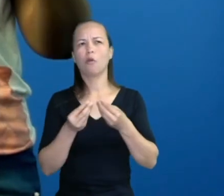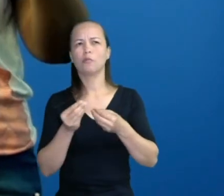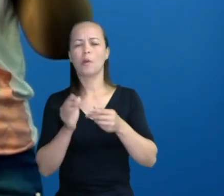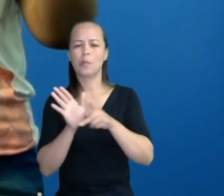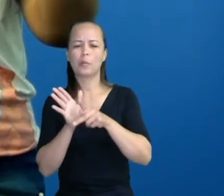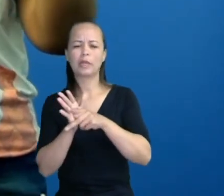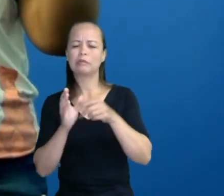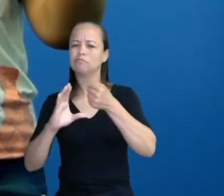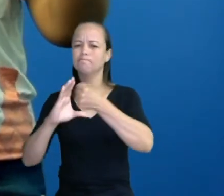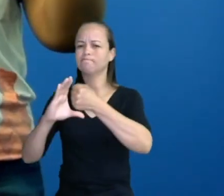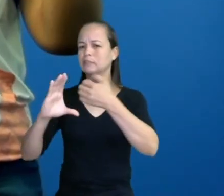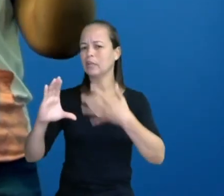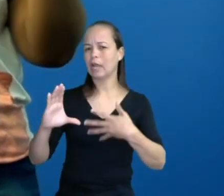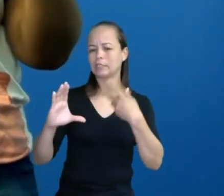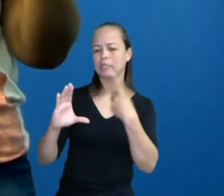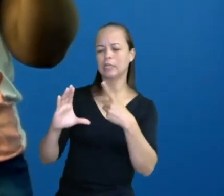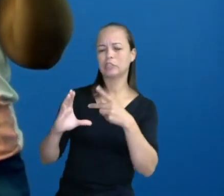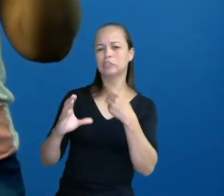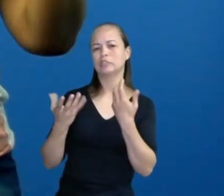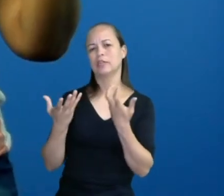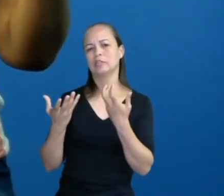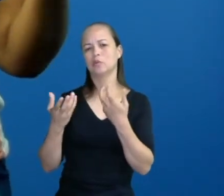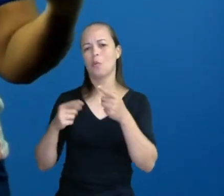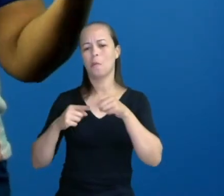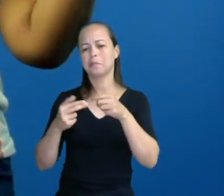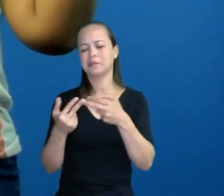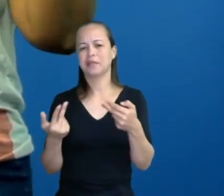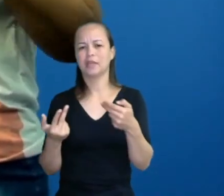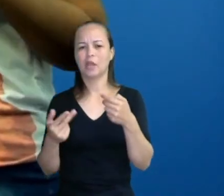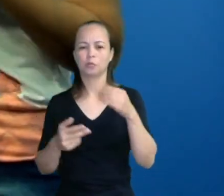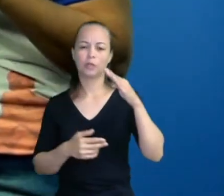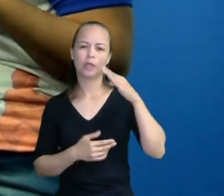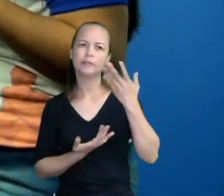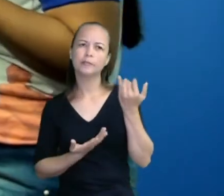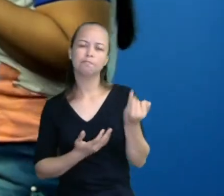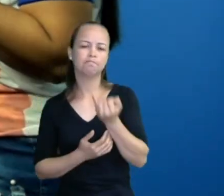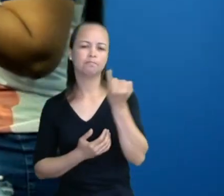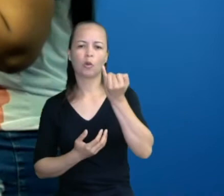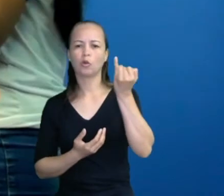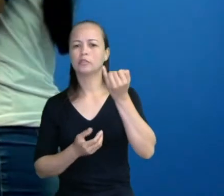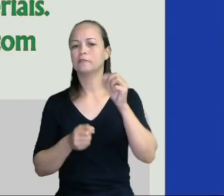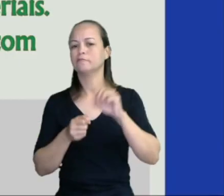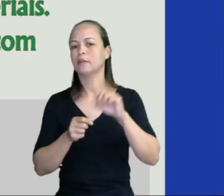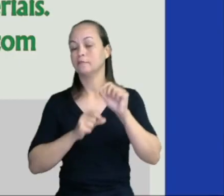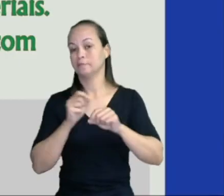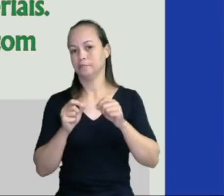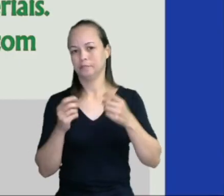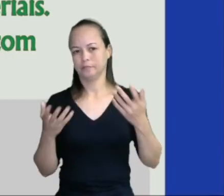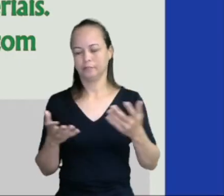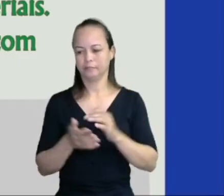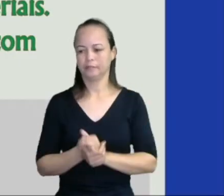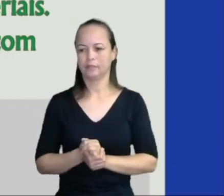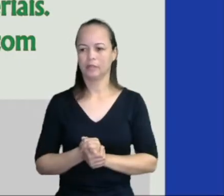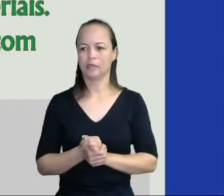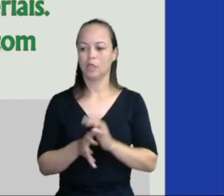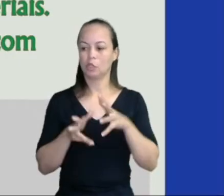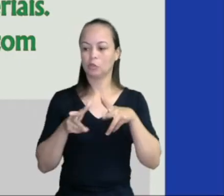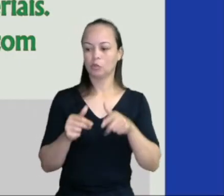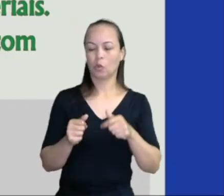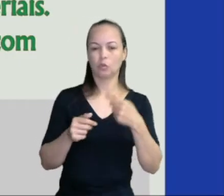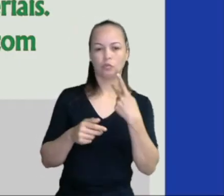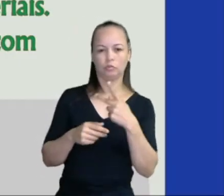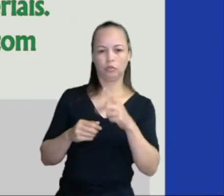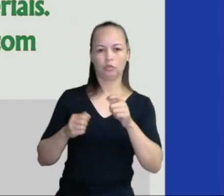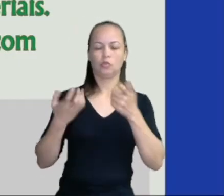daquele material. O que é que ele tem de importante, o que é que ele faz. Então, vem cá comigo. Todos os objetos que encontramos